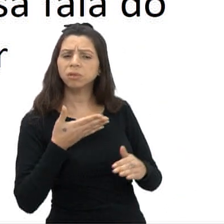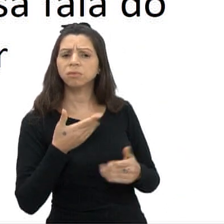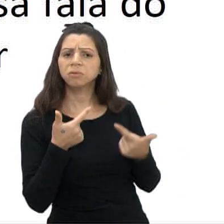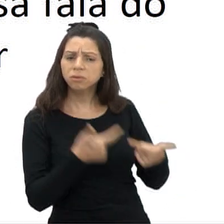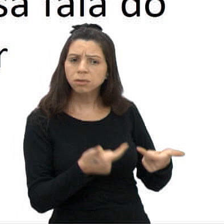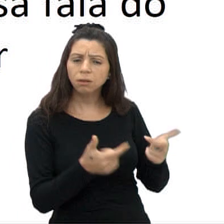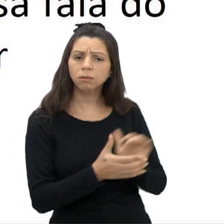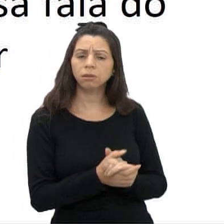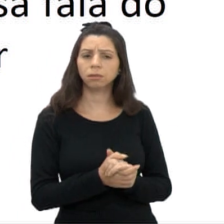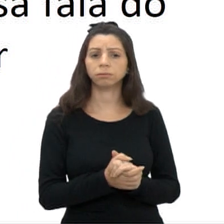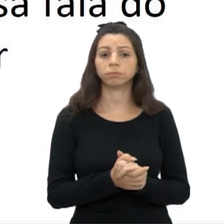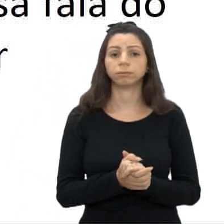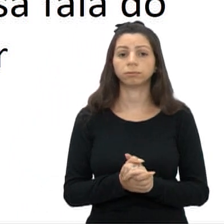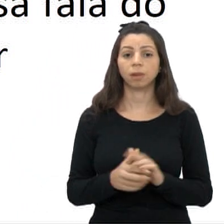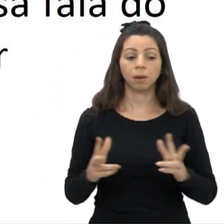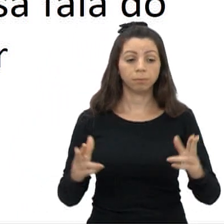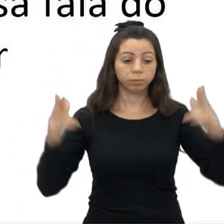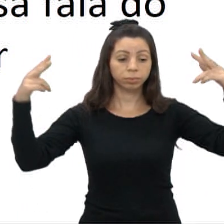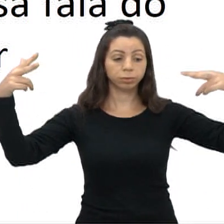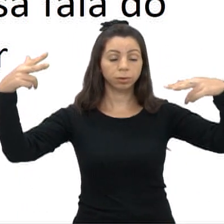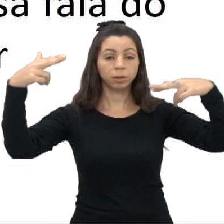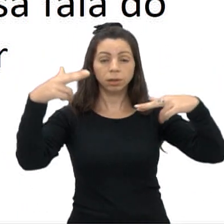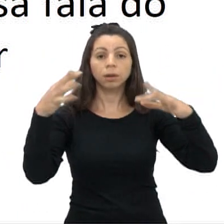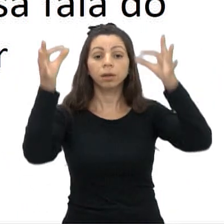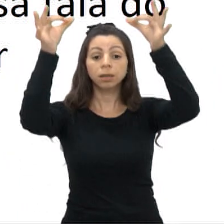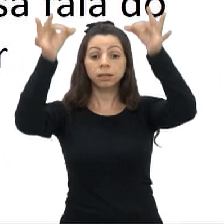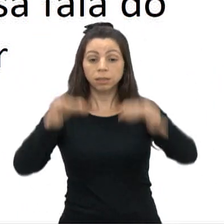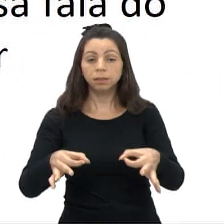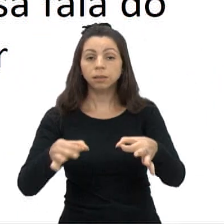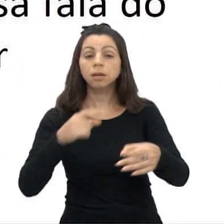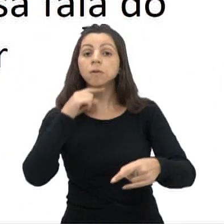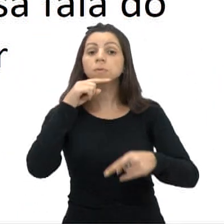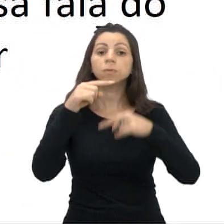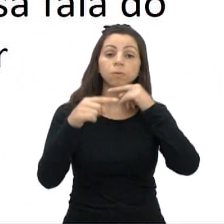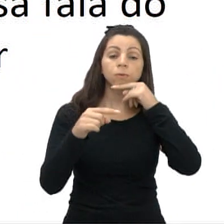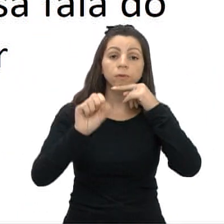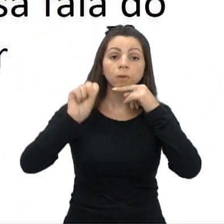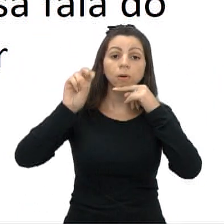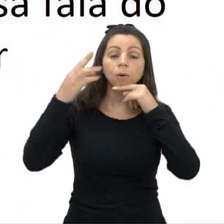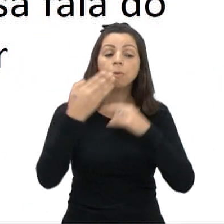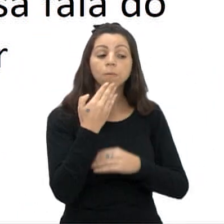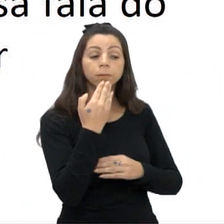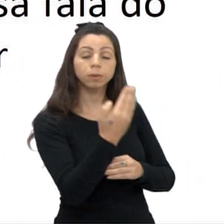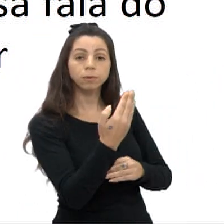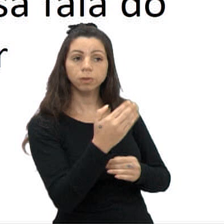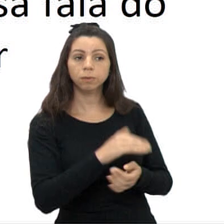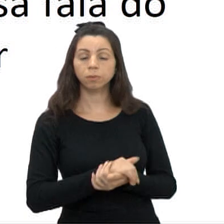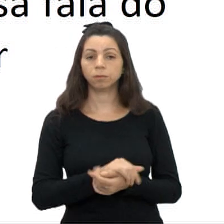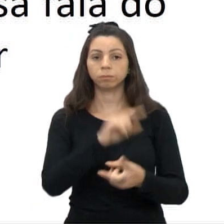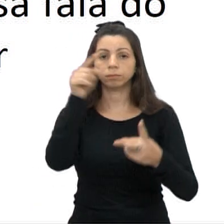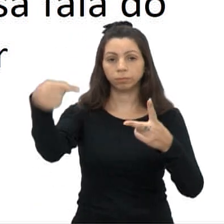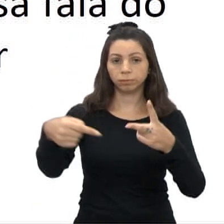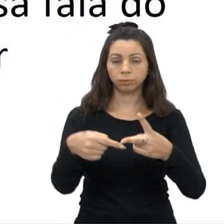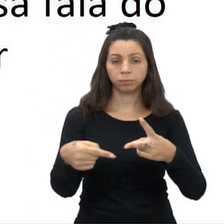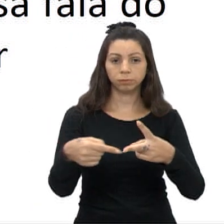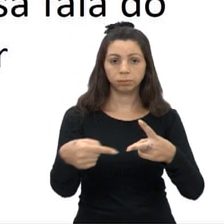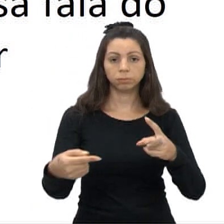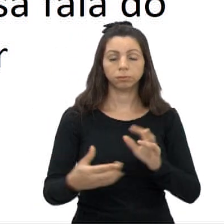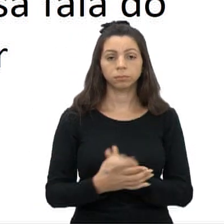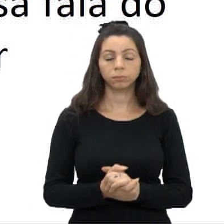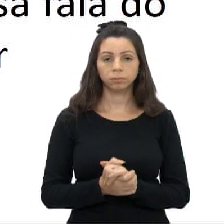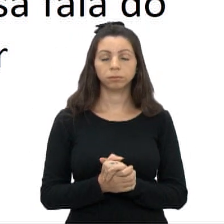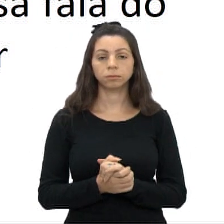apresenta uma certeza, uma dúvida ou um pedido. Número 2. O que é